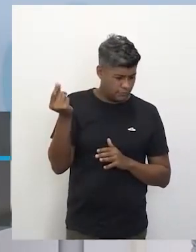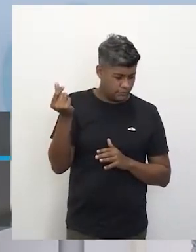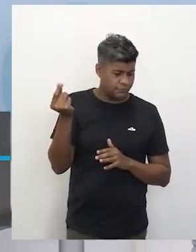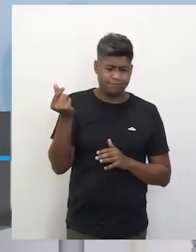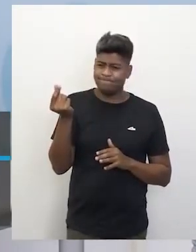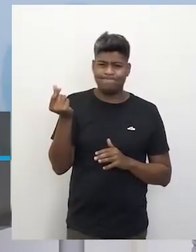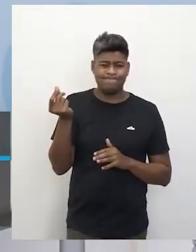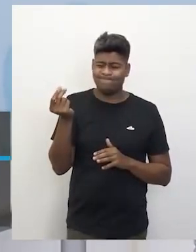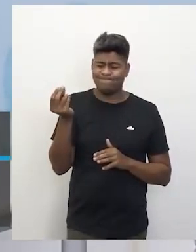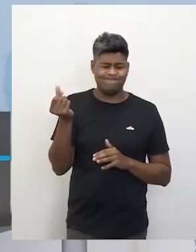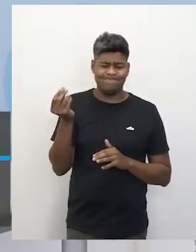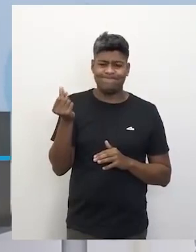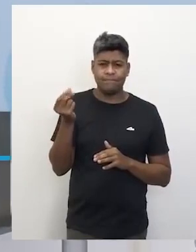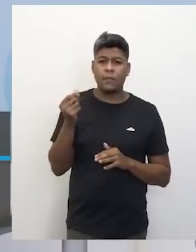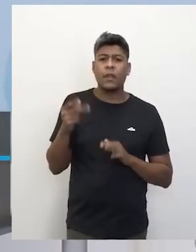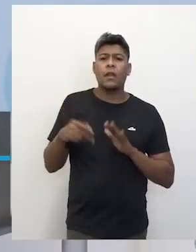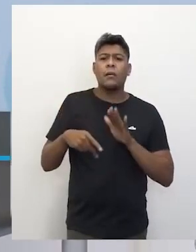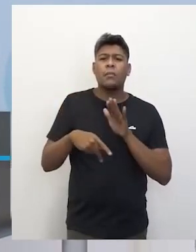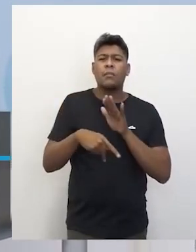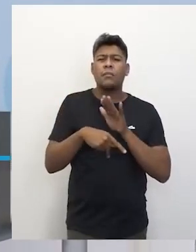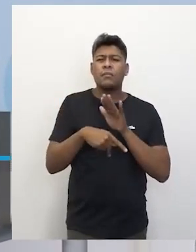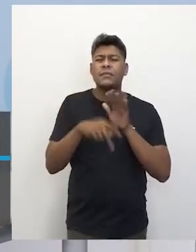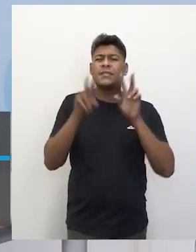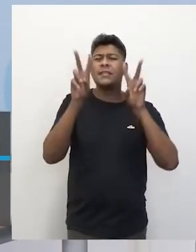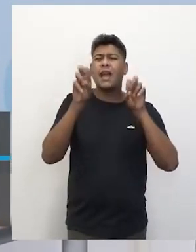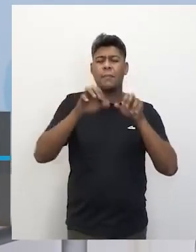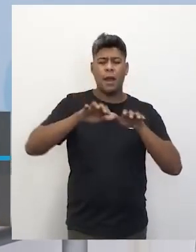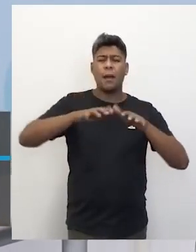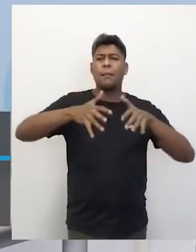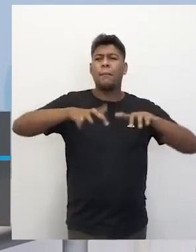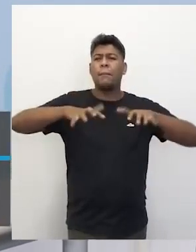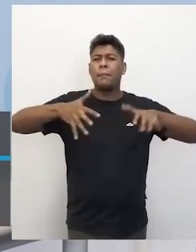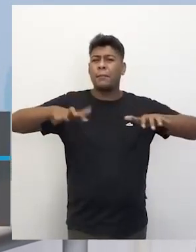que tem sobre mar, no oceano, assim. E aí